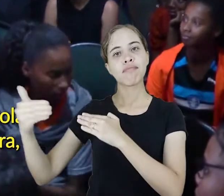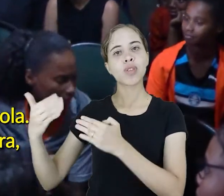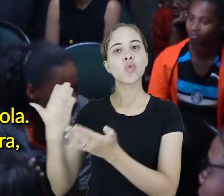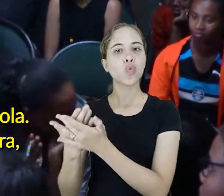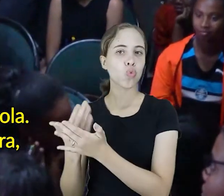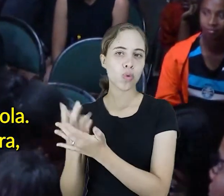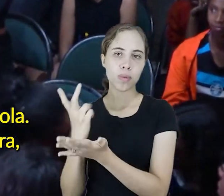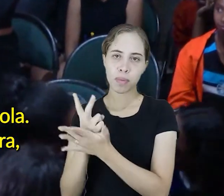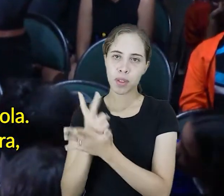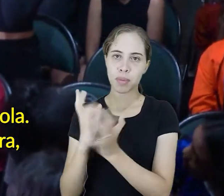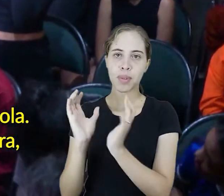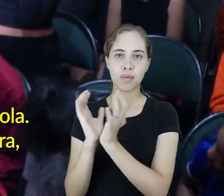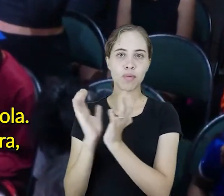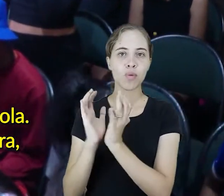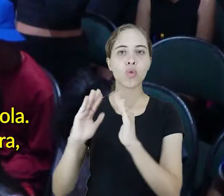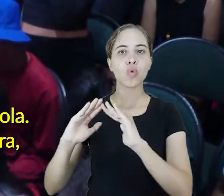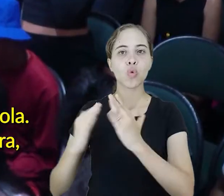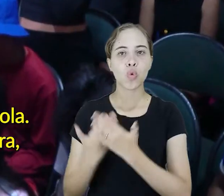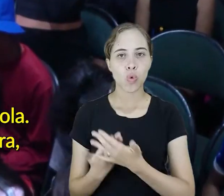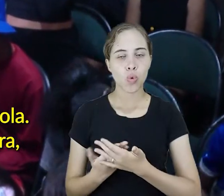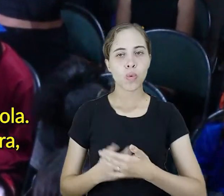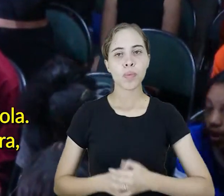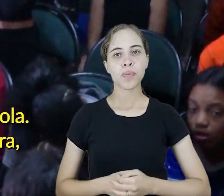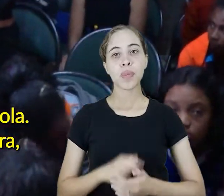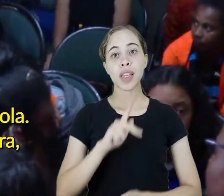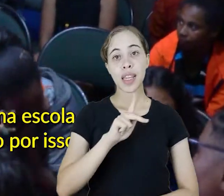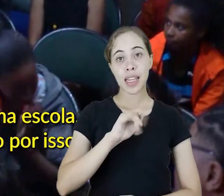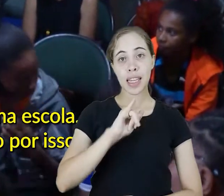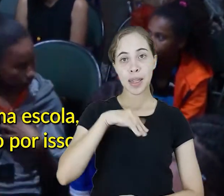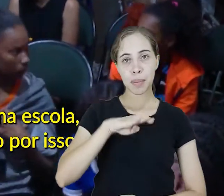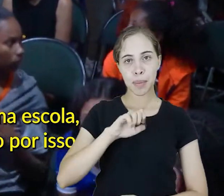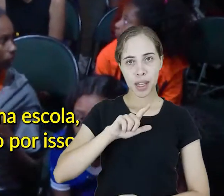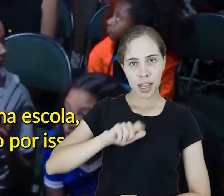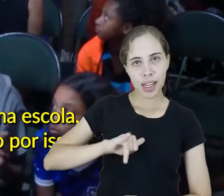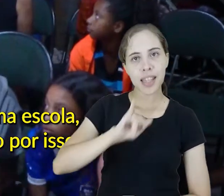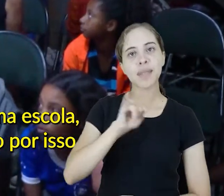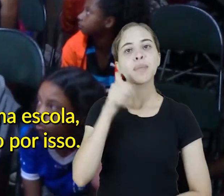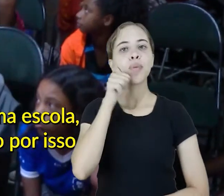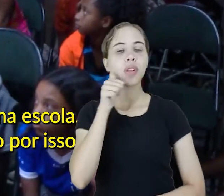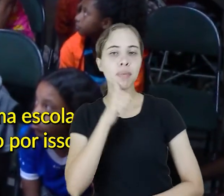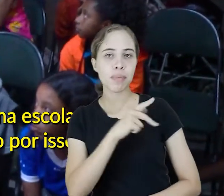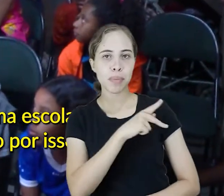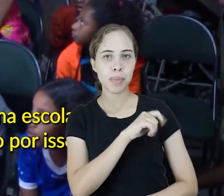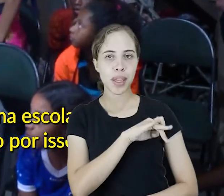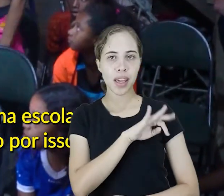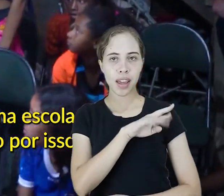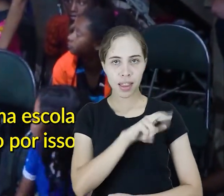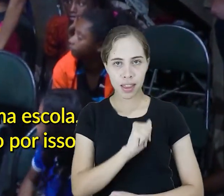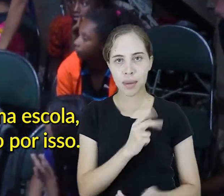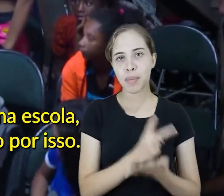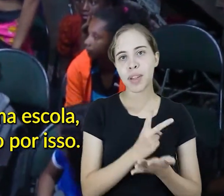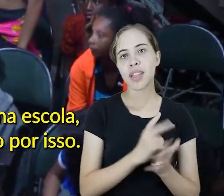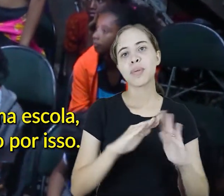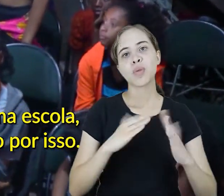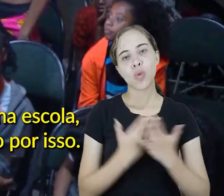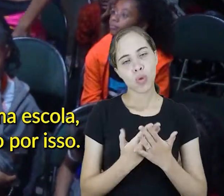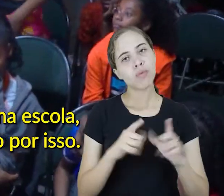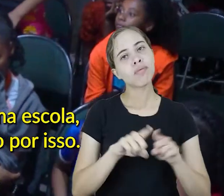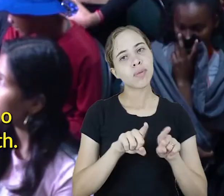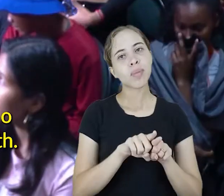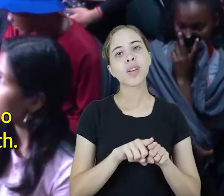todos na mesma escola. A Kimberly e a Pietra também estudam na mesma escola e conheceram o Evangelho por